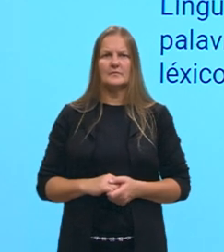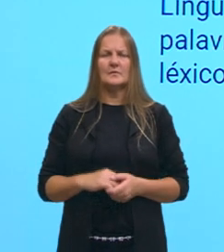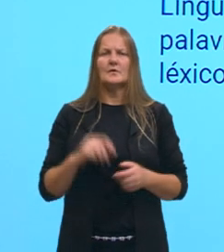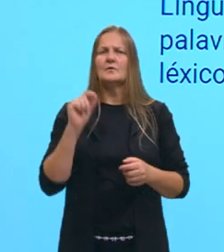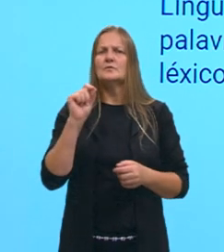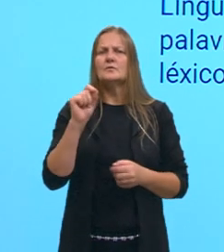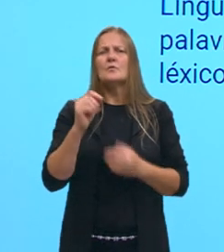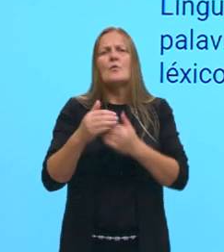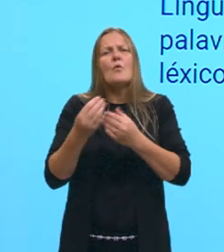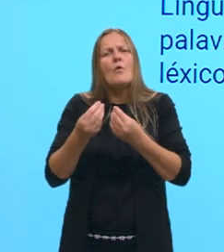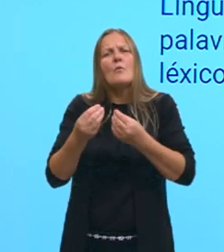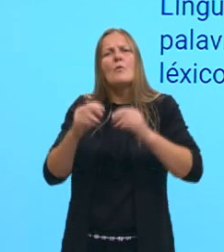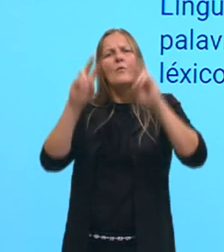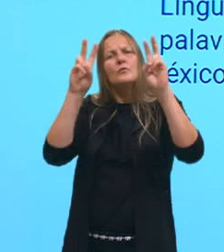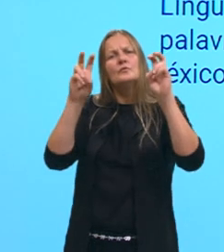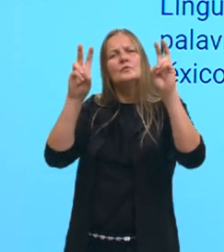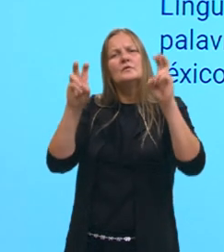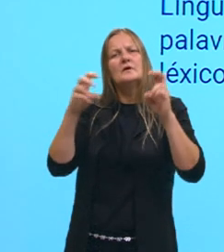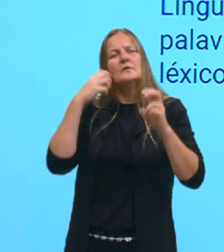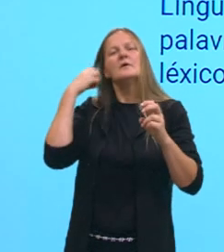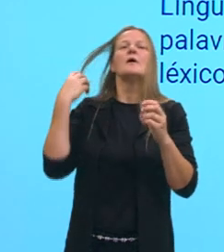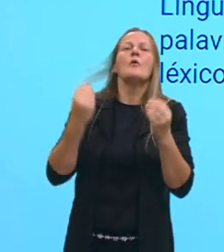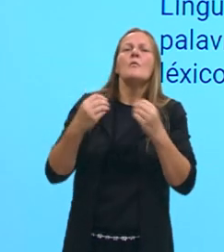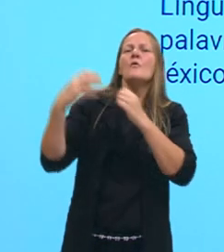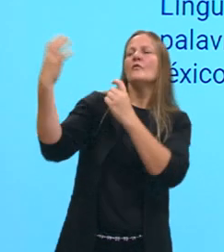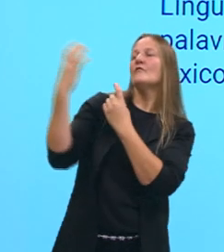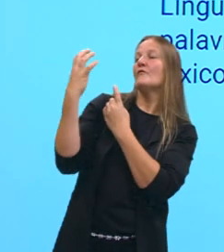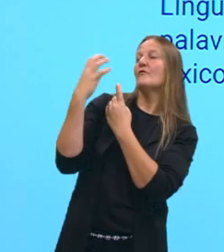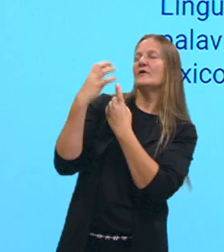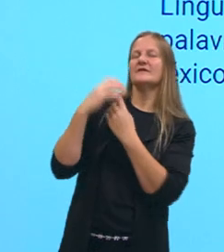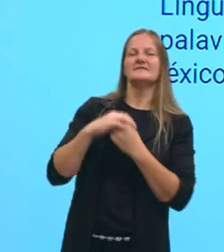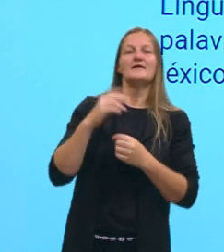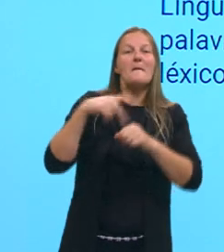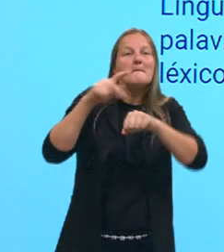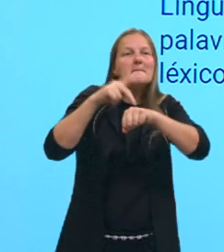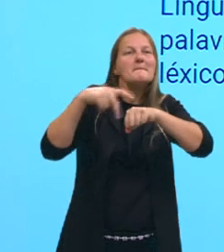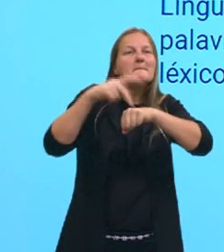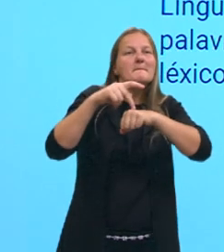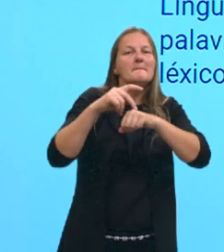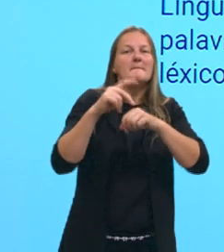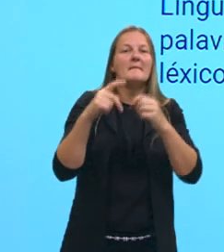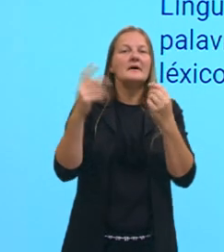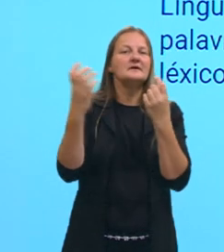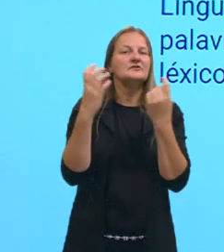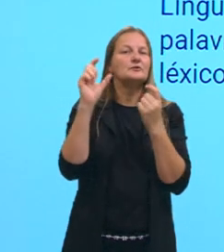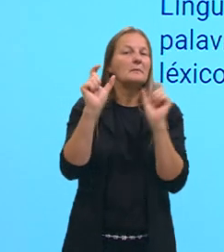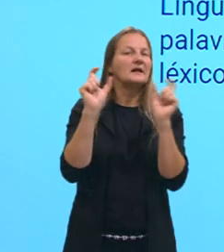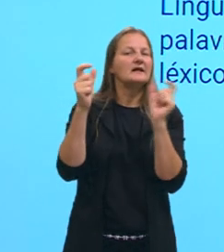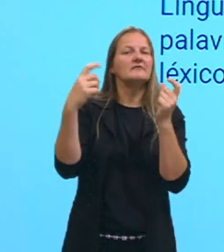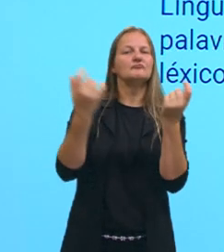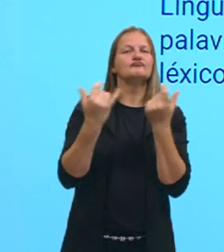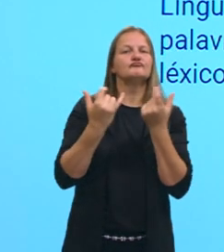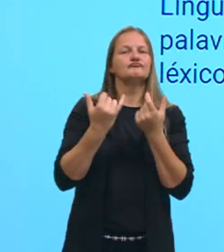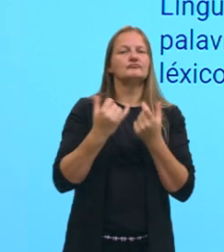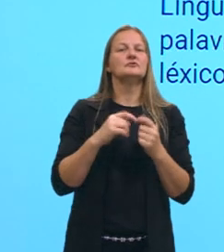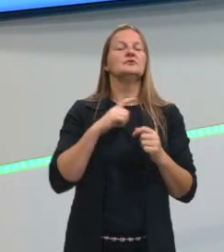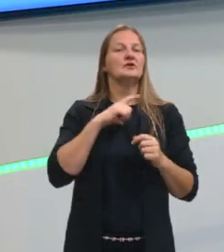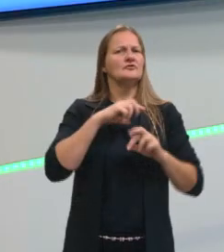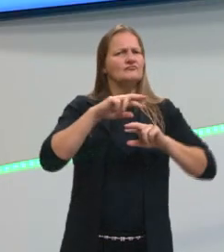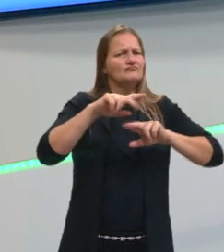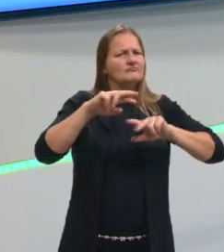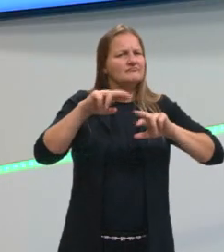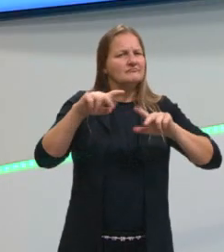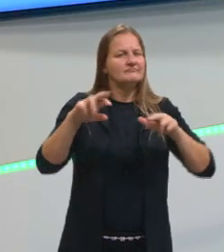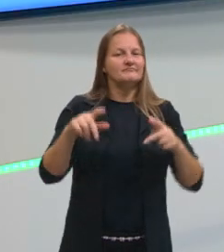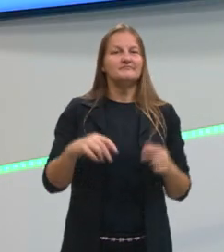estrangeirismos então abordamos aqui possíveis influências do estrangeirismos na nossa maneira de falar aí vai uma série um